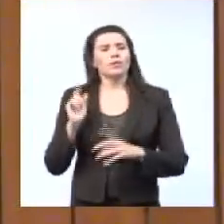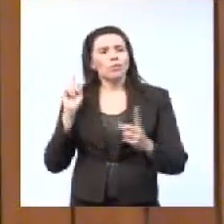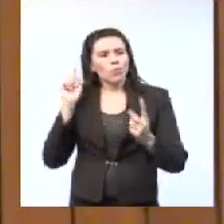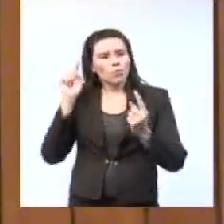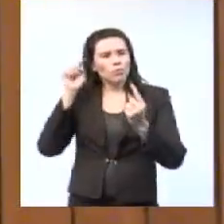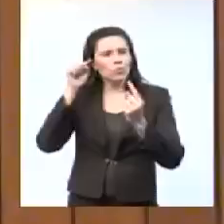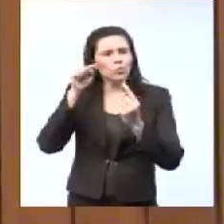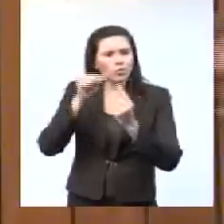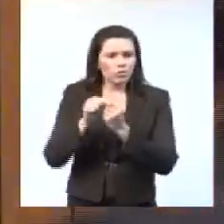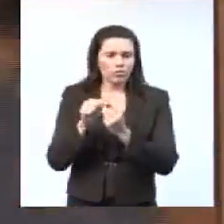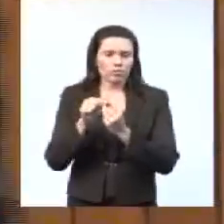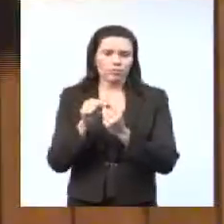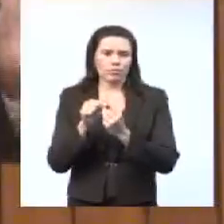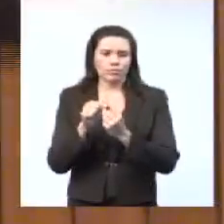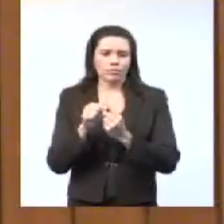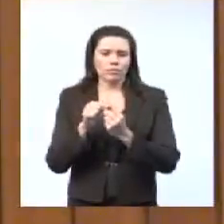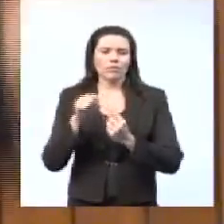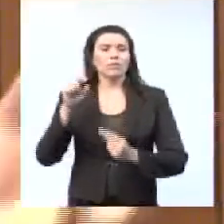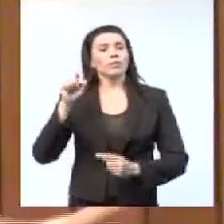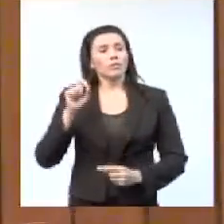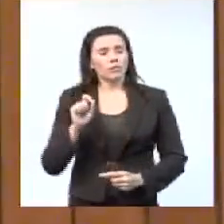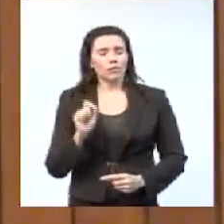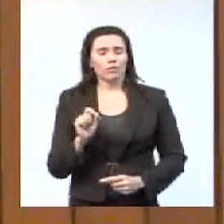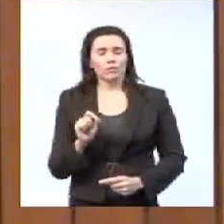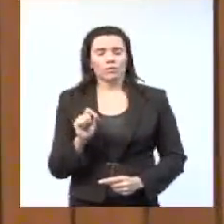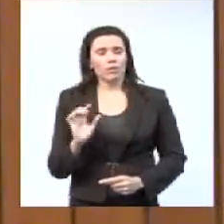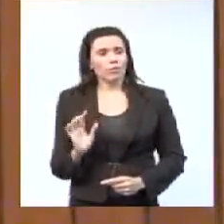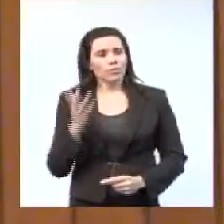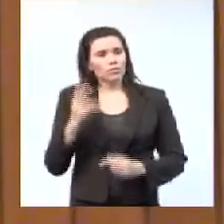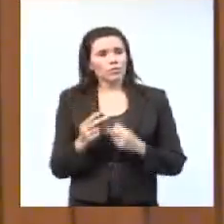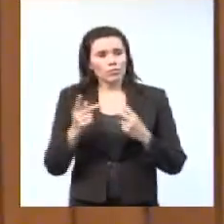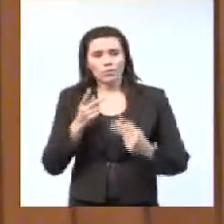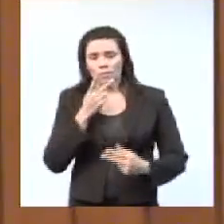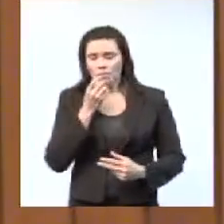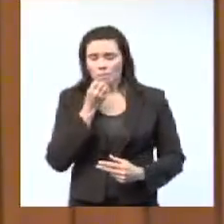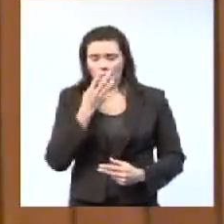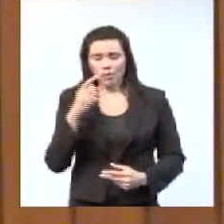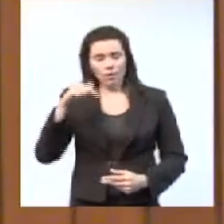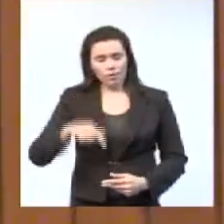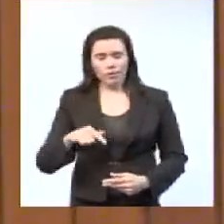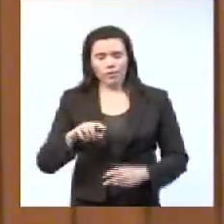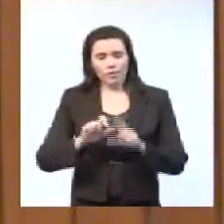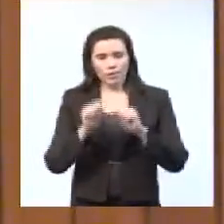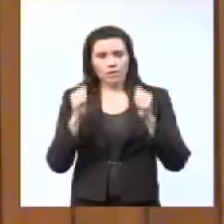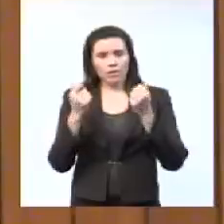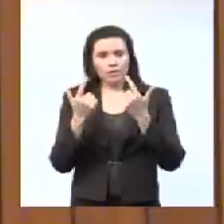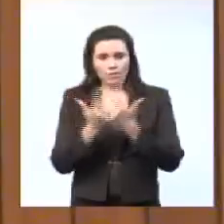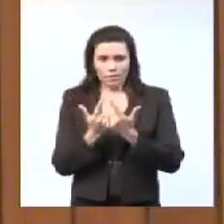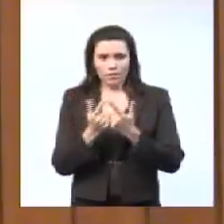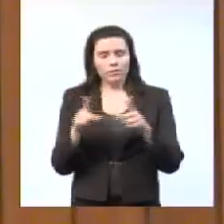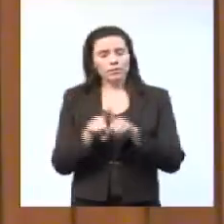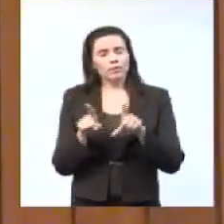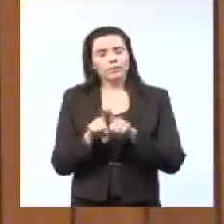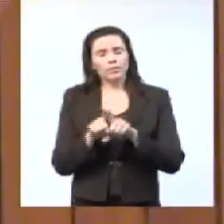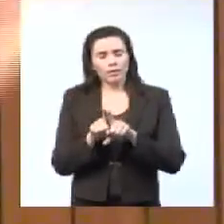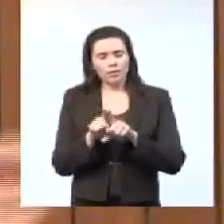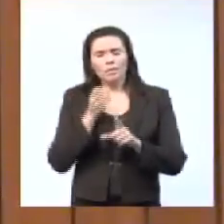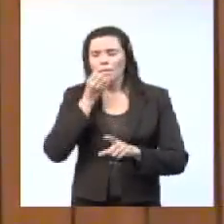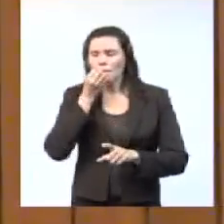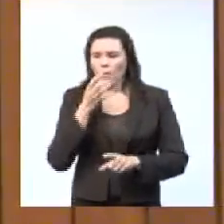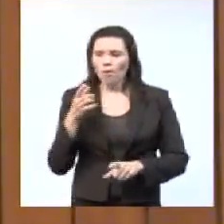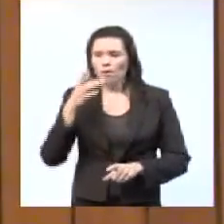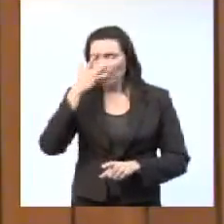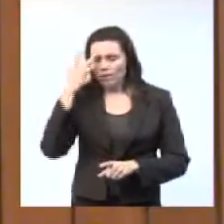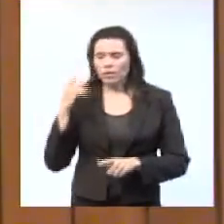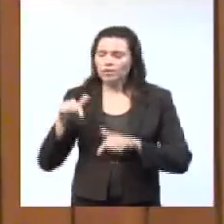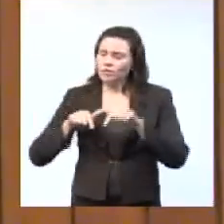para a Assembleia Legislativa e que seja bom também para os funcionários. Eu acho que a busca do entendimento termina todos ganhando aqui